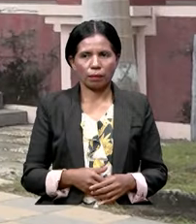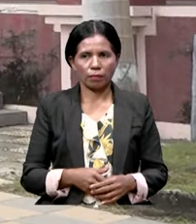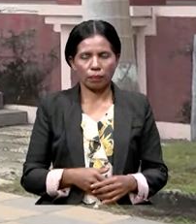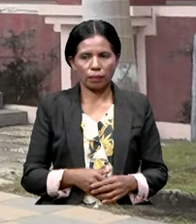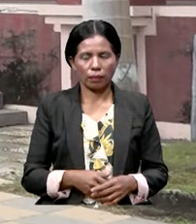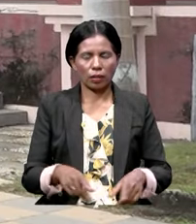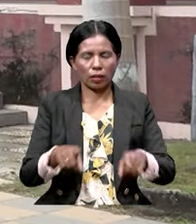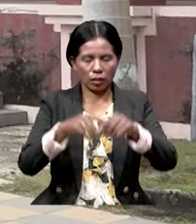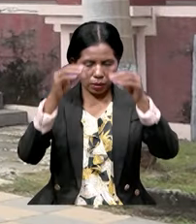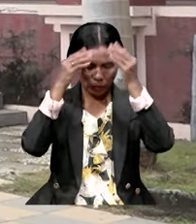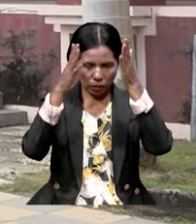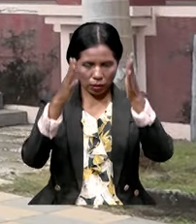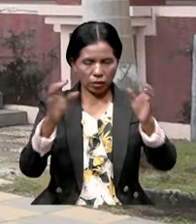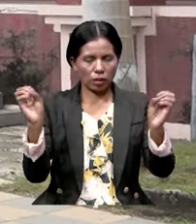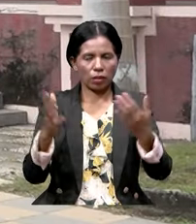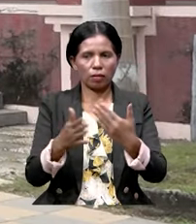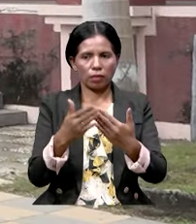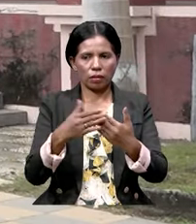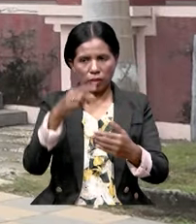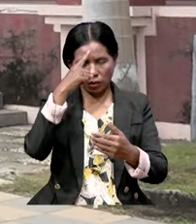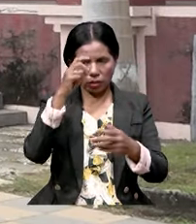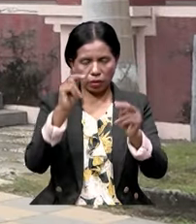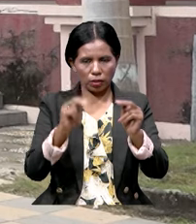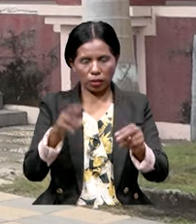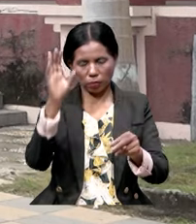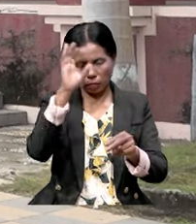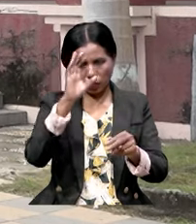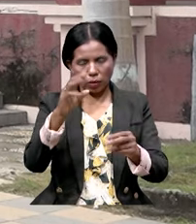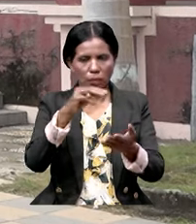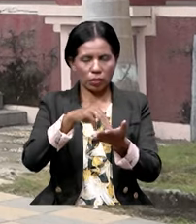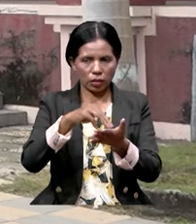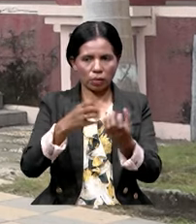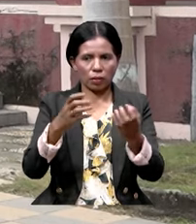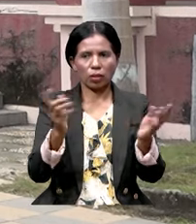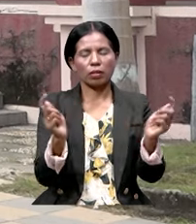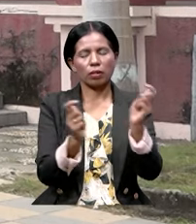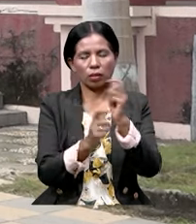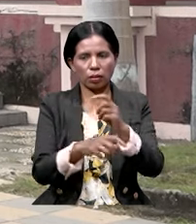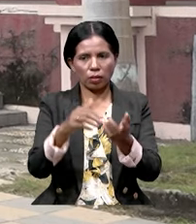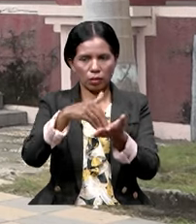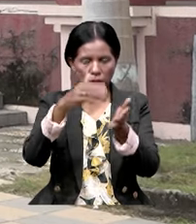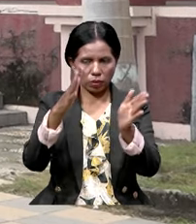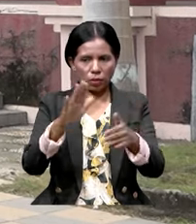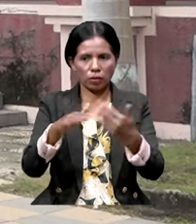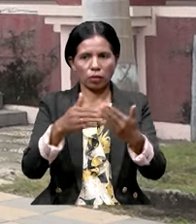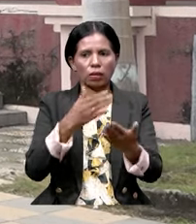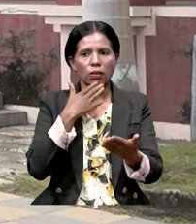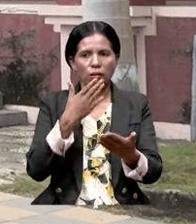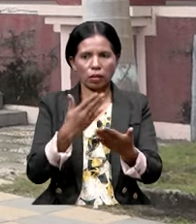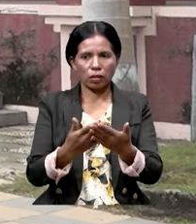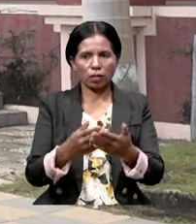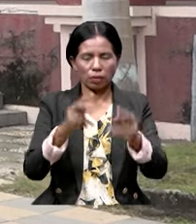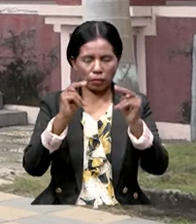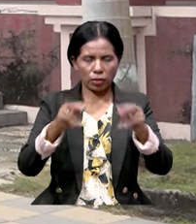nar hanes un profesor ne la fasil tamba tenki buka materia uing atu transmiti materia ba estudante sira hodia. Não